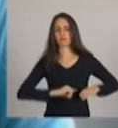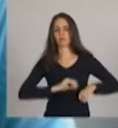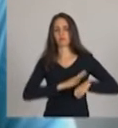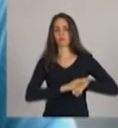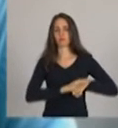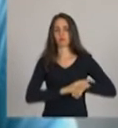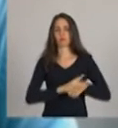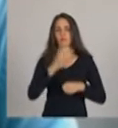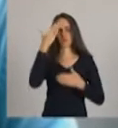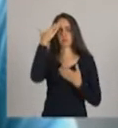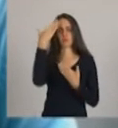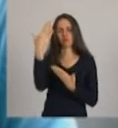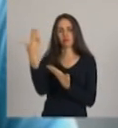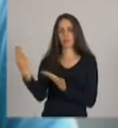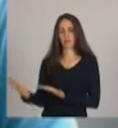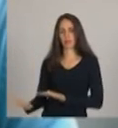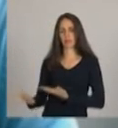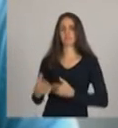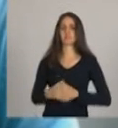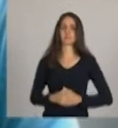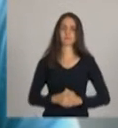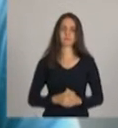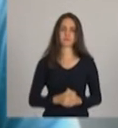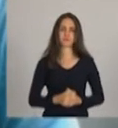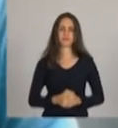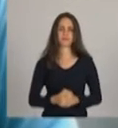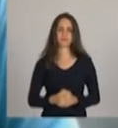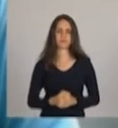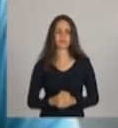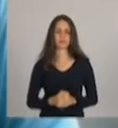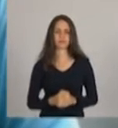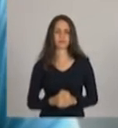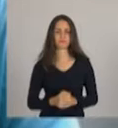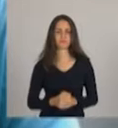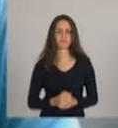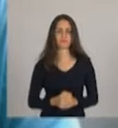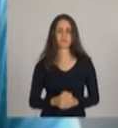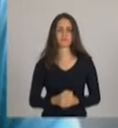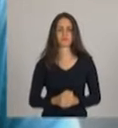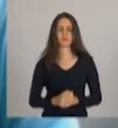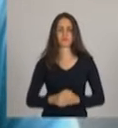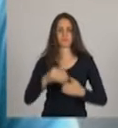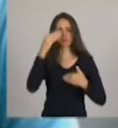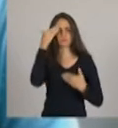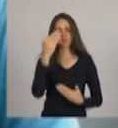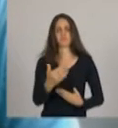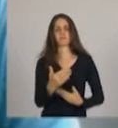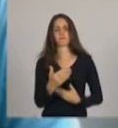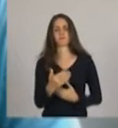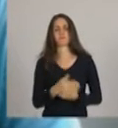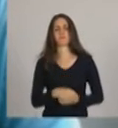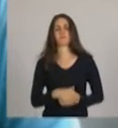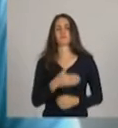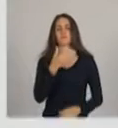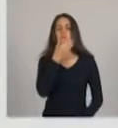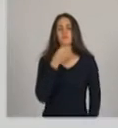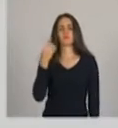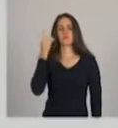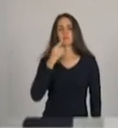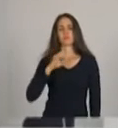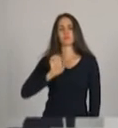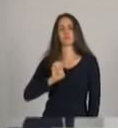patologias. Muito obrigado, devolvo a palavra ao presidente da mesa. Muito bem, deputado doutor Emílio